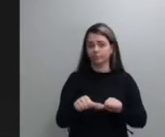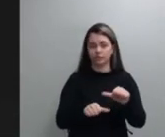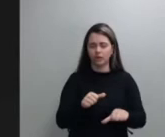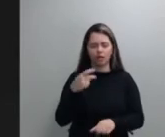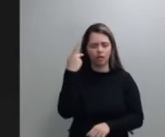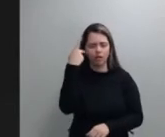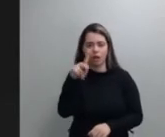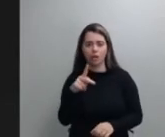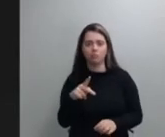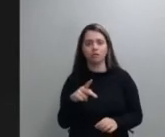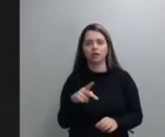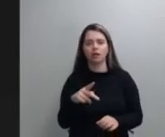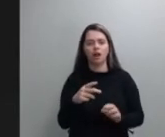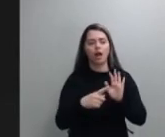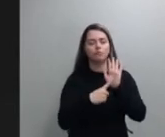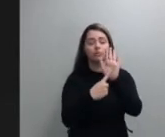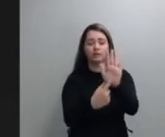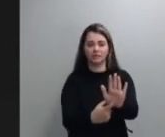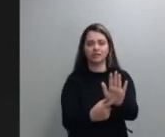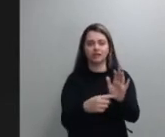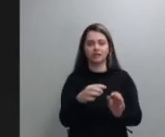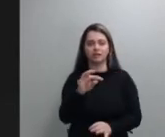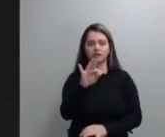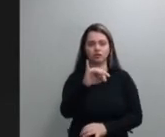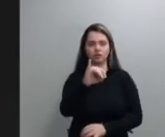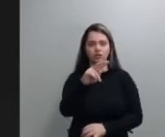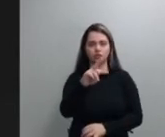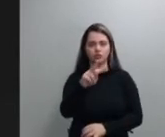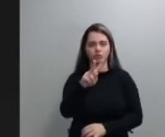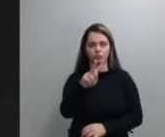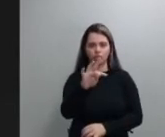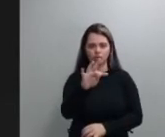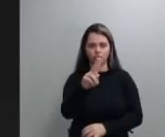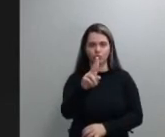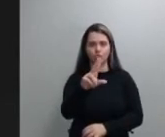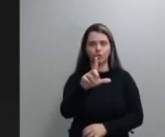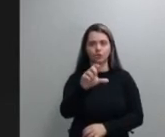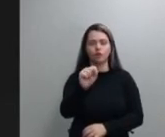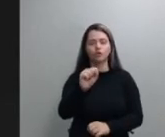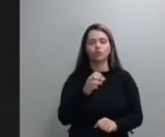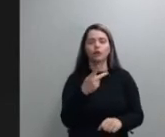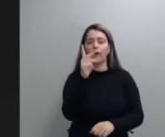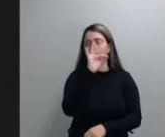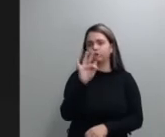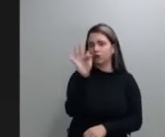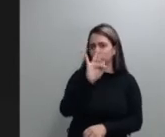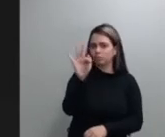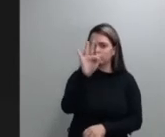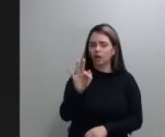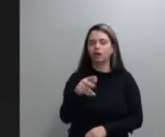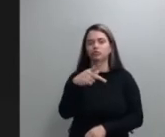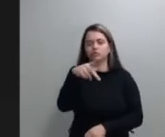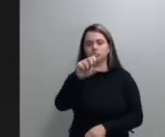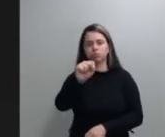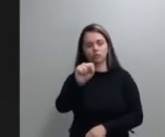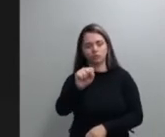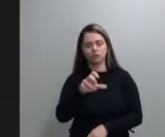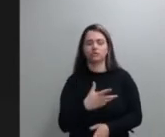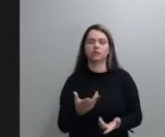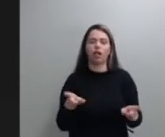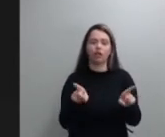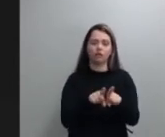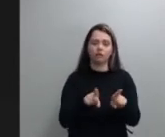títulos acadêmicos e uma consulta à resolução CNJ 81 2009 também revela a inexistência de marco temporal